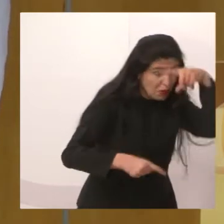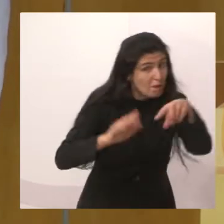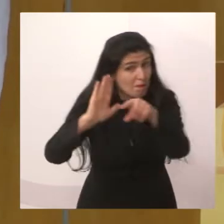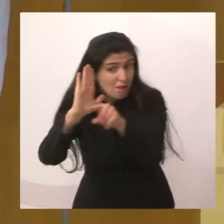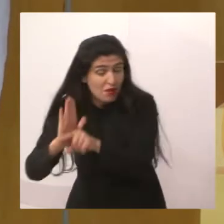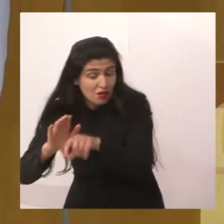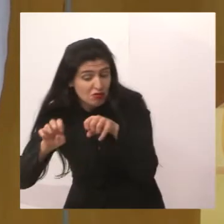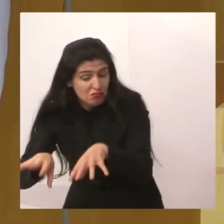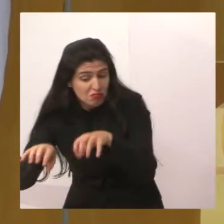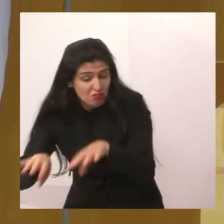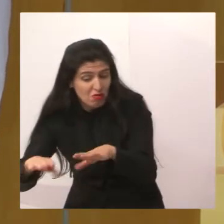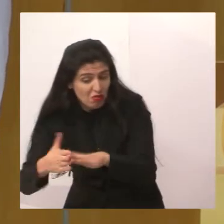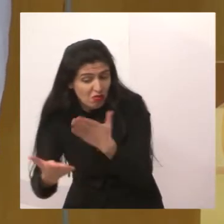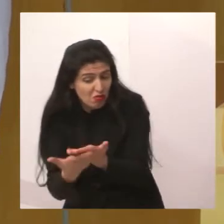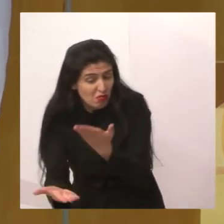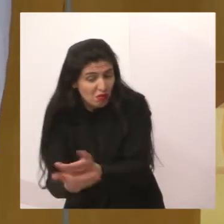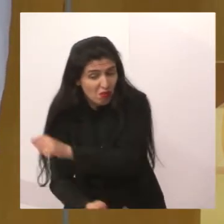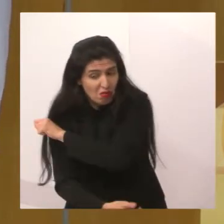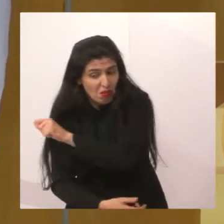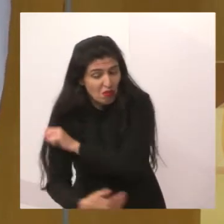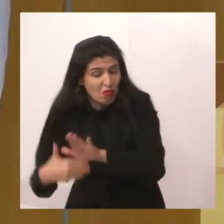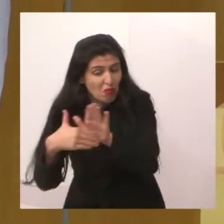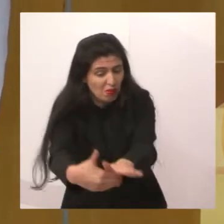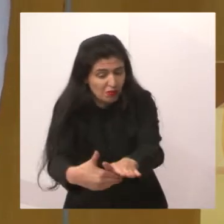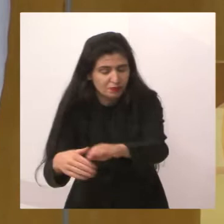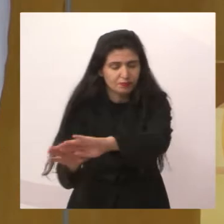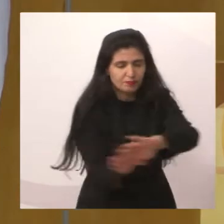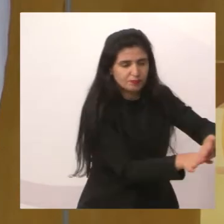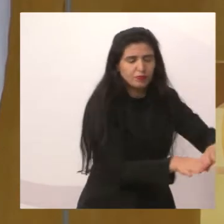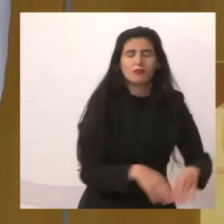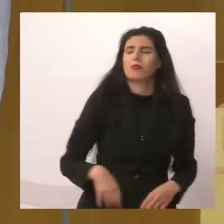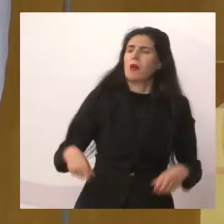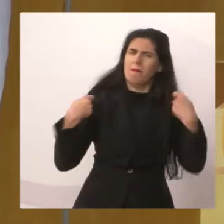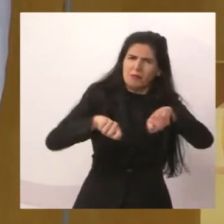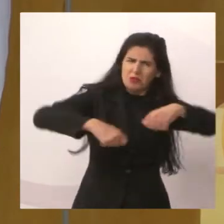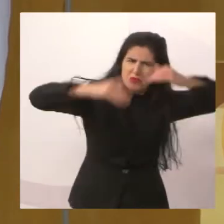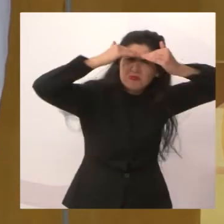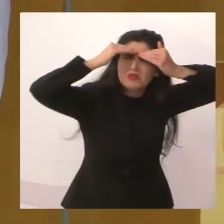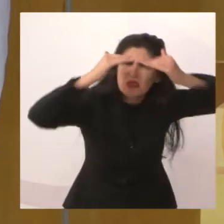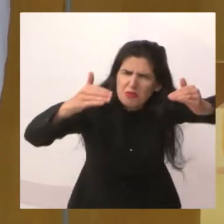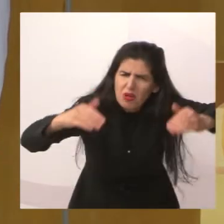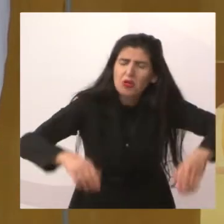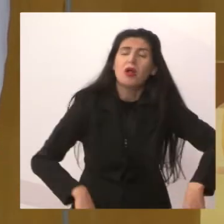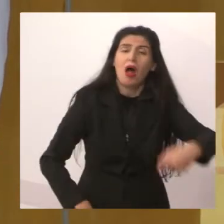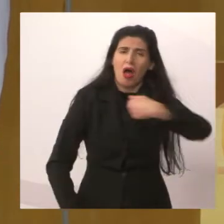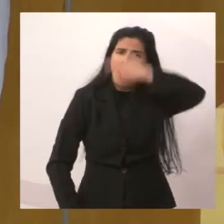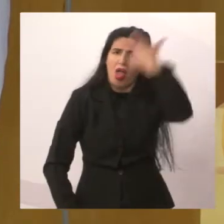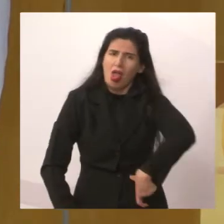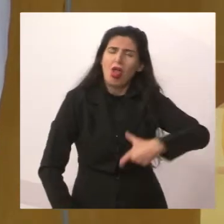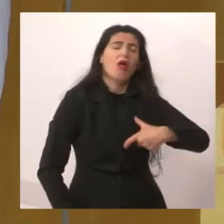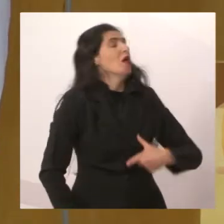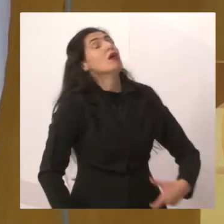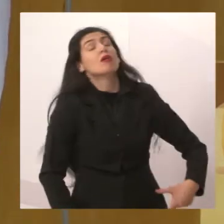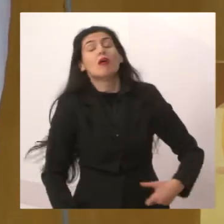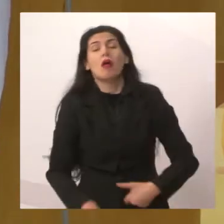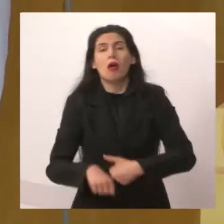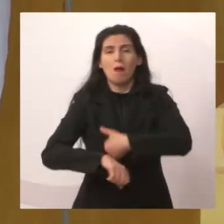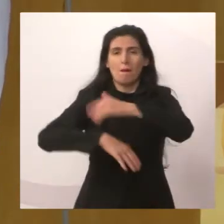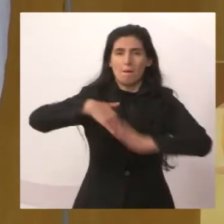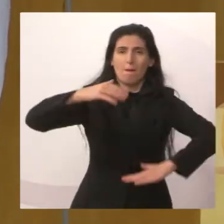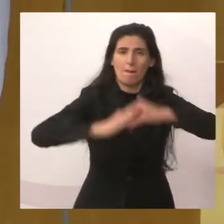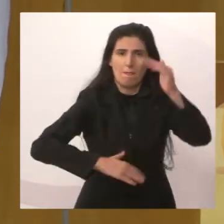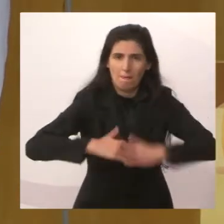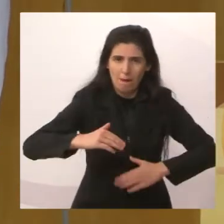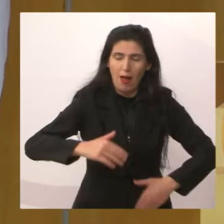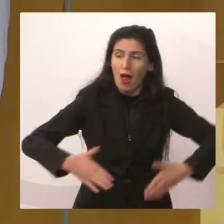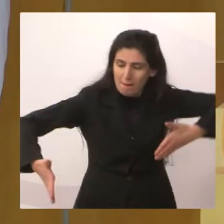político, mas nós, enquanto legisladores, é a nossa propositura, é nós que temos que aprovar ou rejeitar a